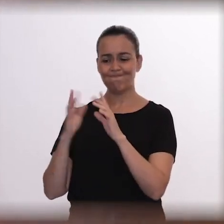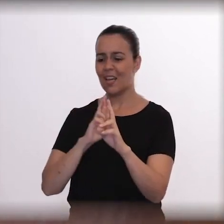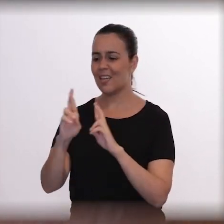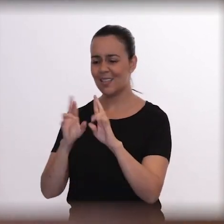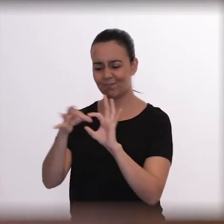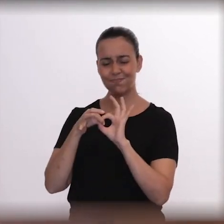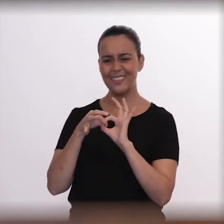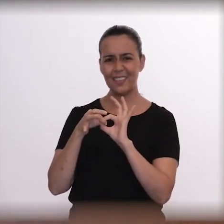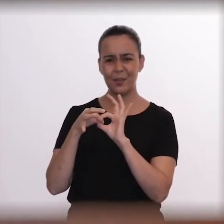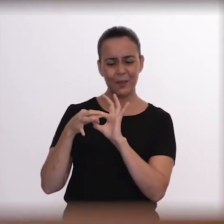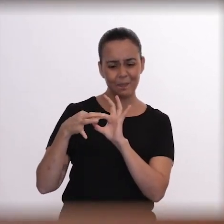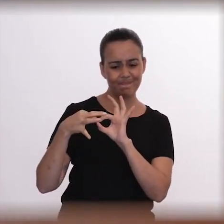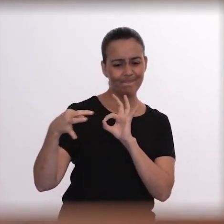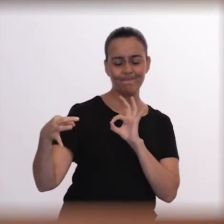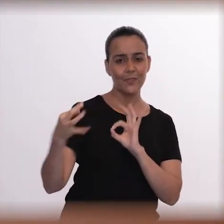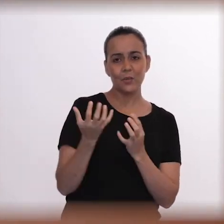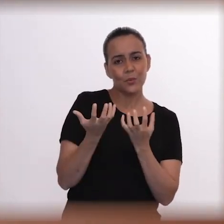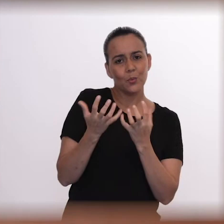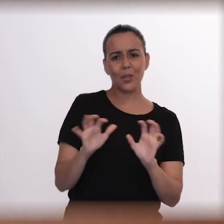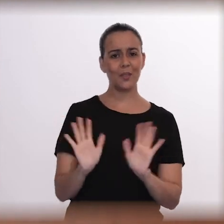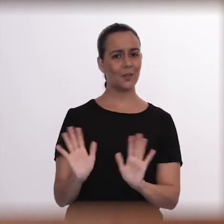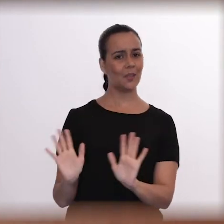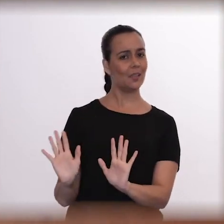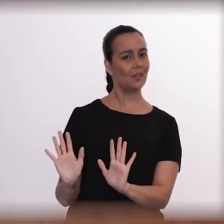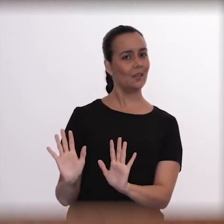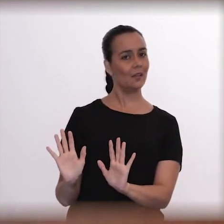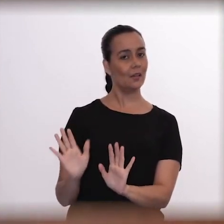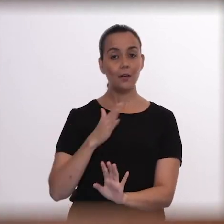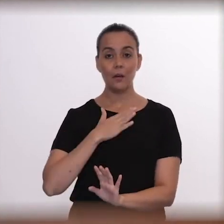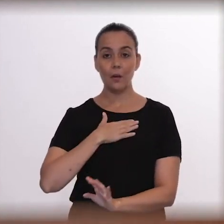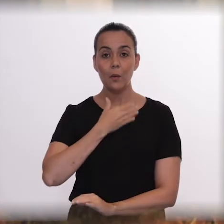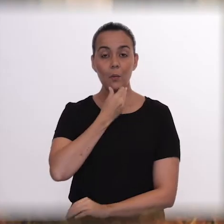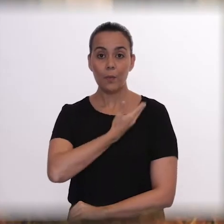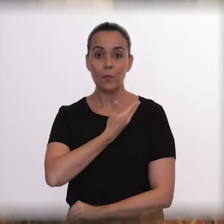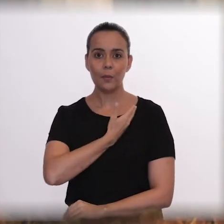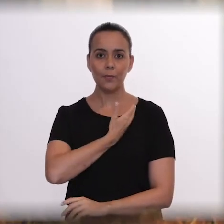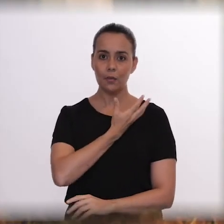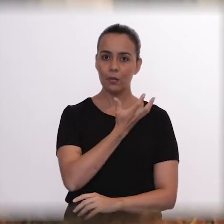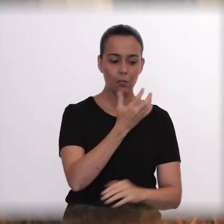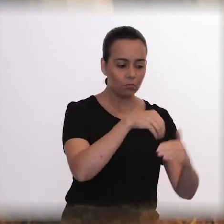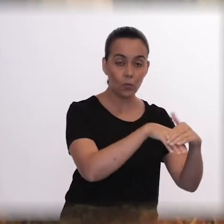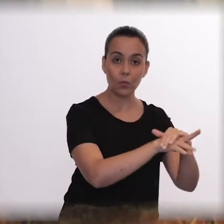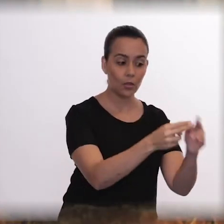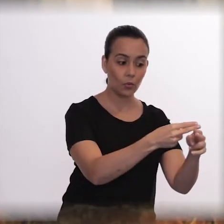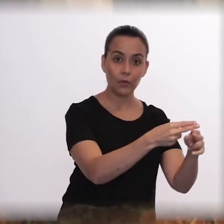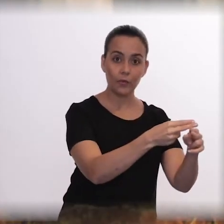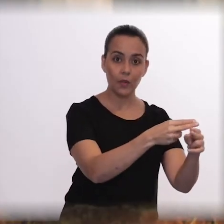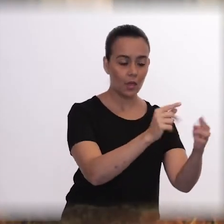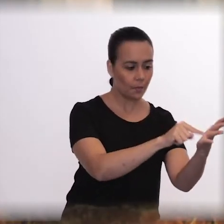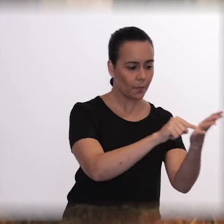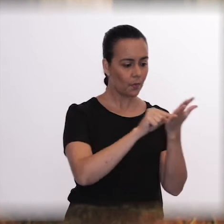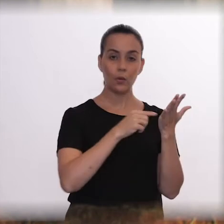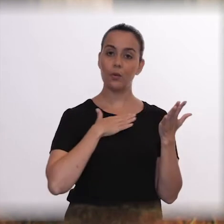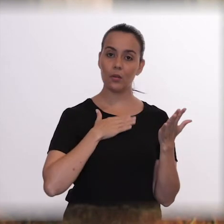e ainda assim ele se preocupou em guardar aquilo para que eu não lidasse com aquilo,